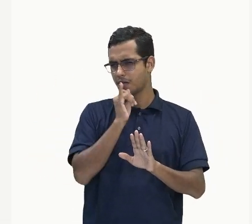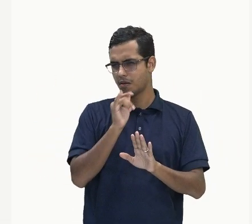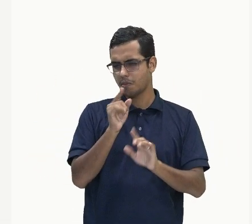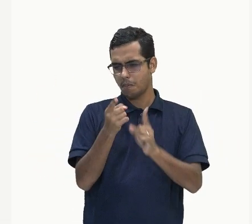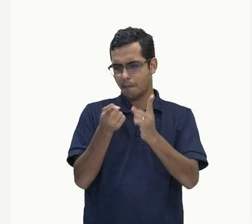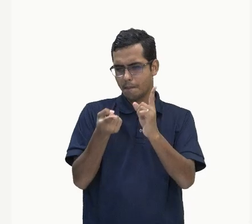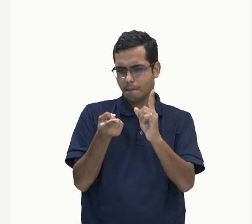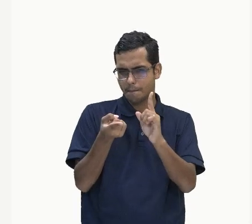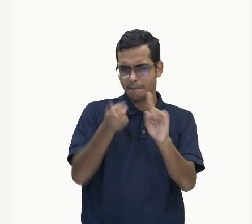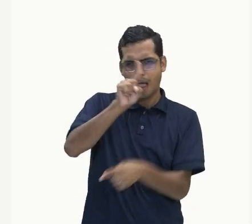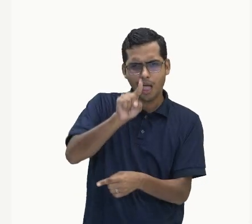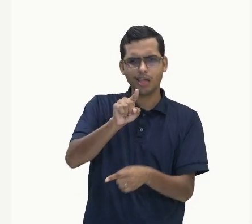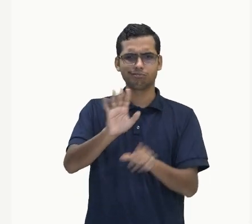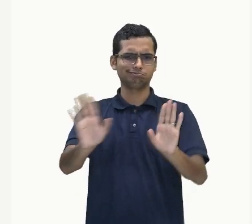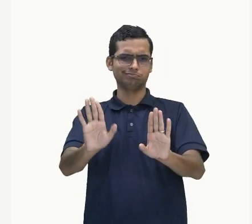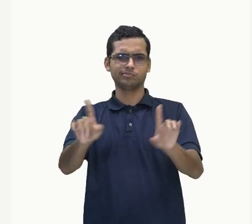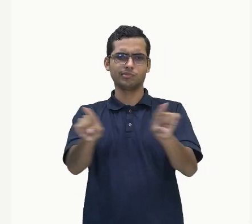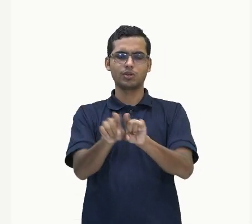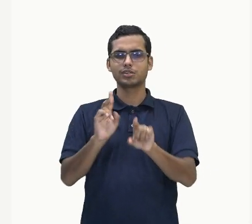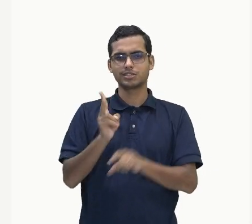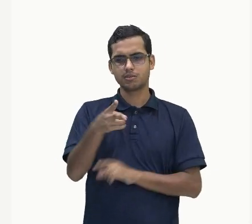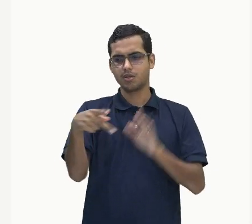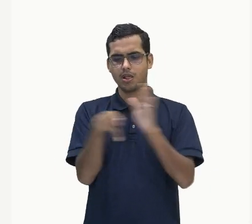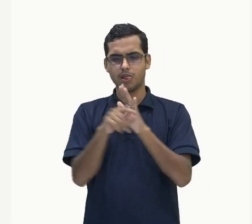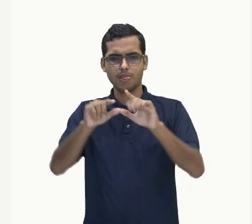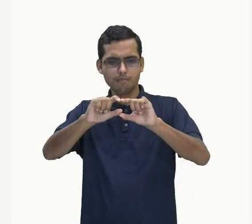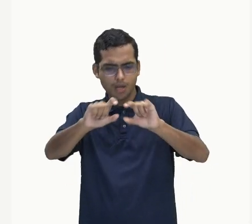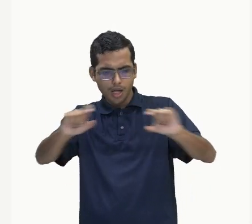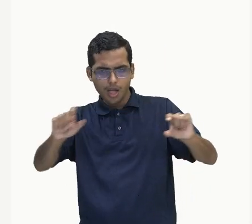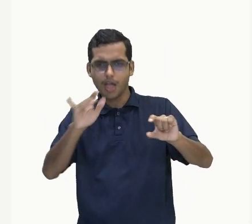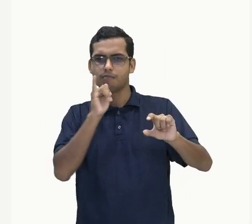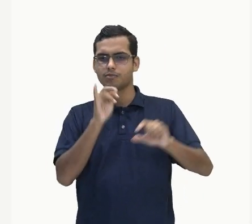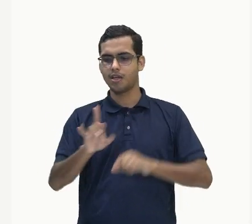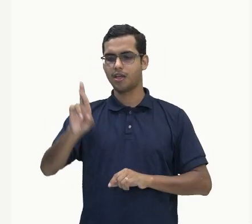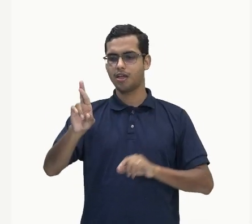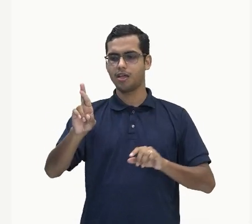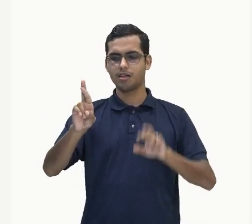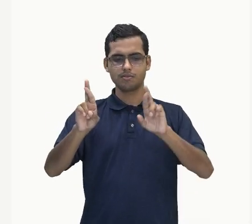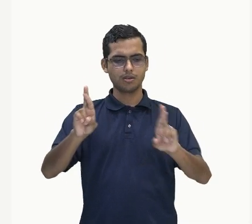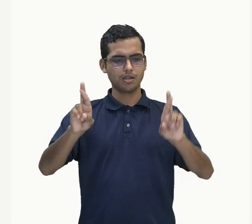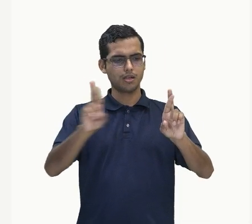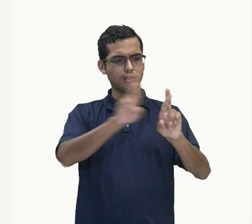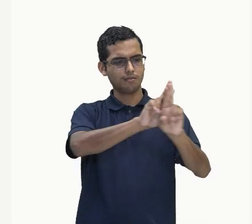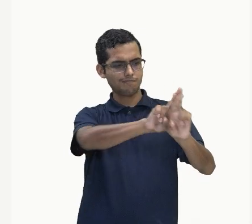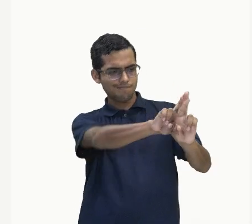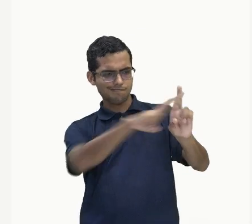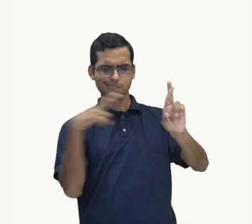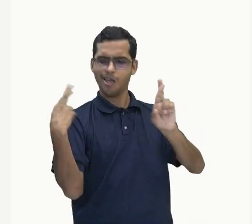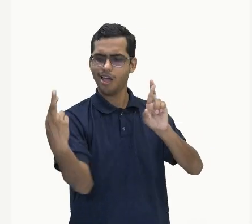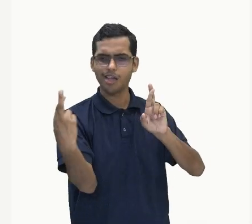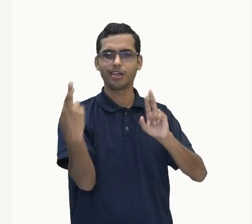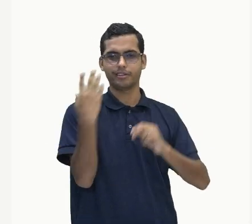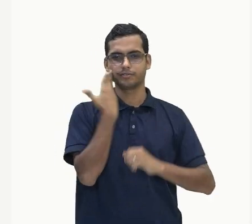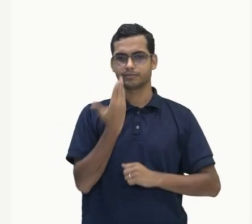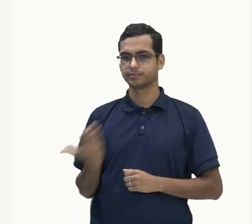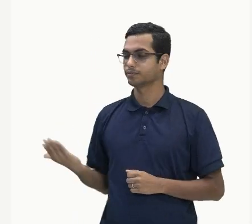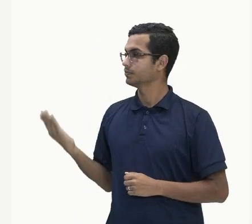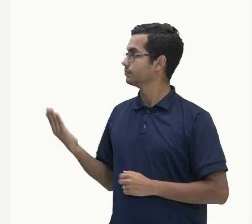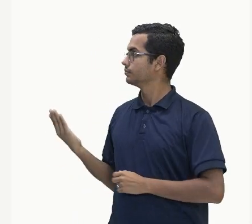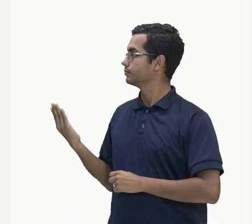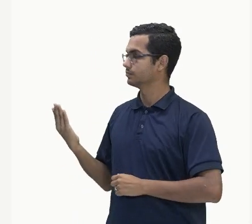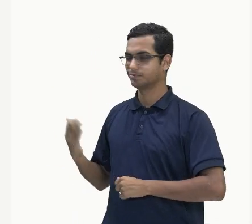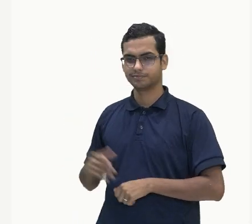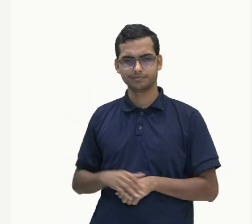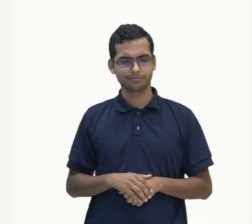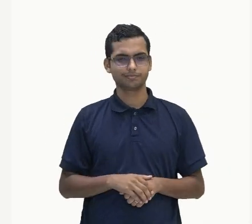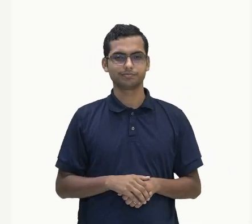R aparecendo do mesmo tamanho, mas com reversão de imagem. O objeto e a imagem são simétricos, então, nesse caso.